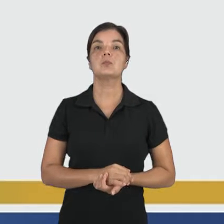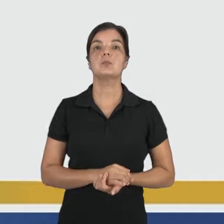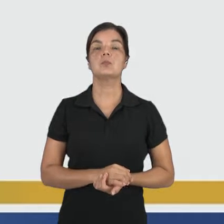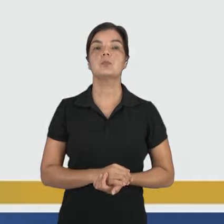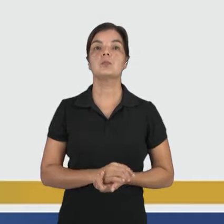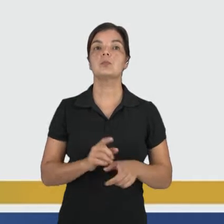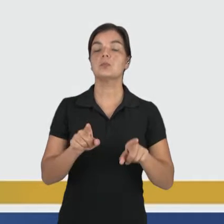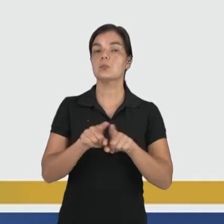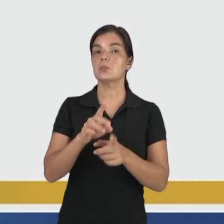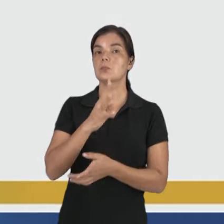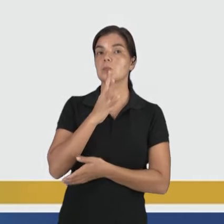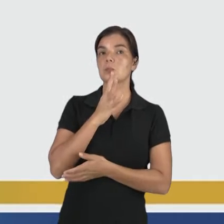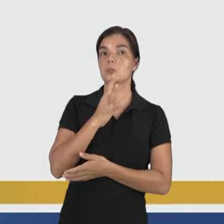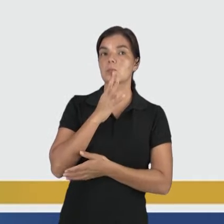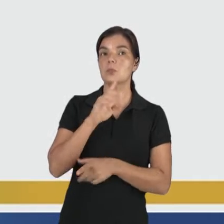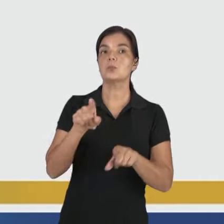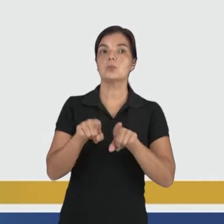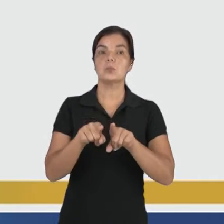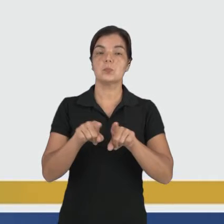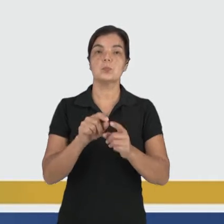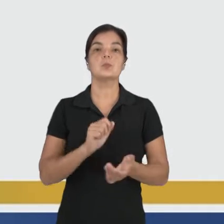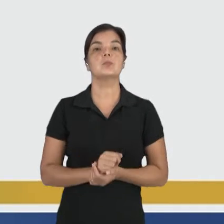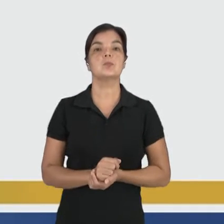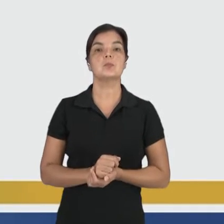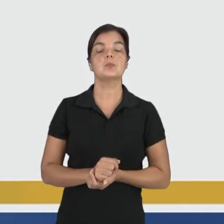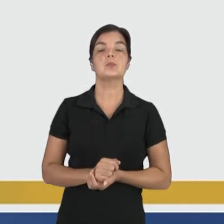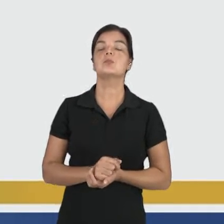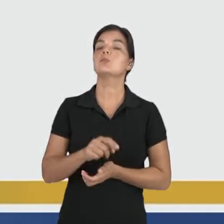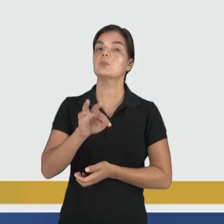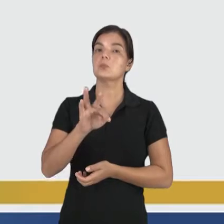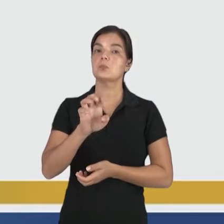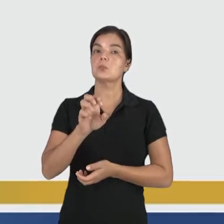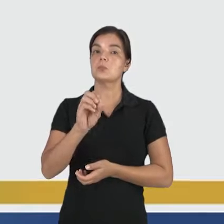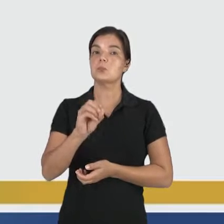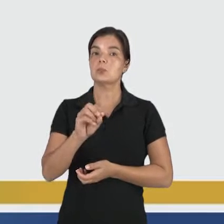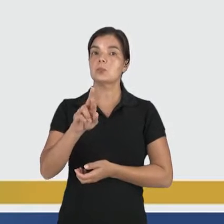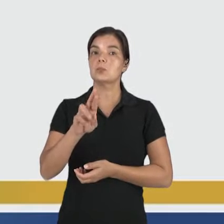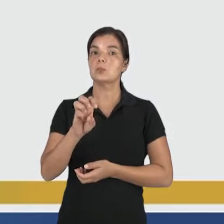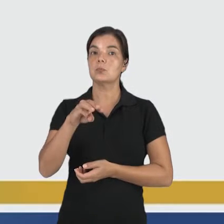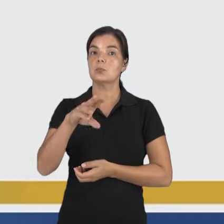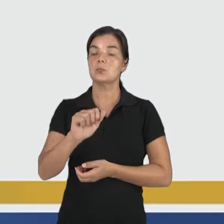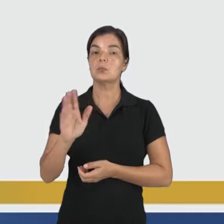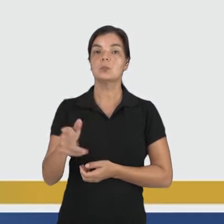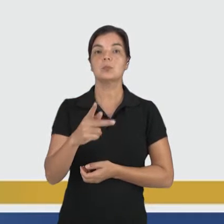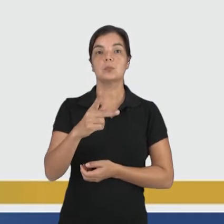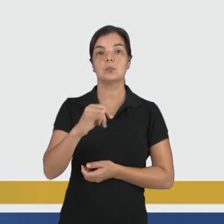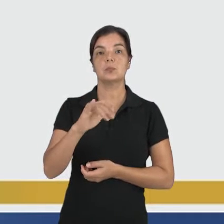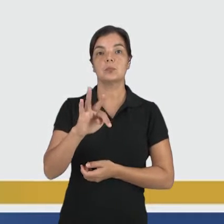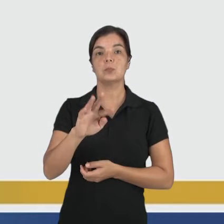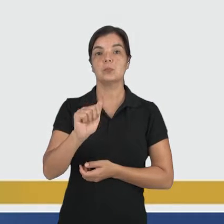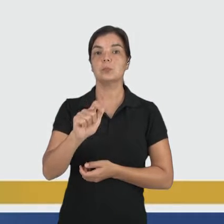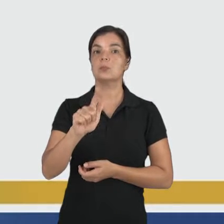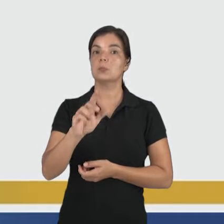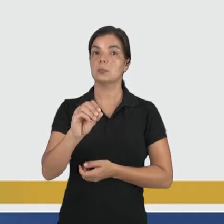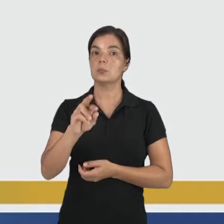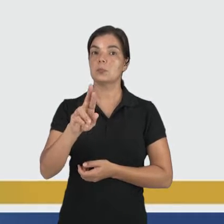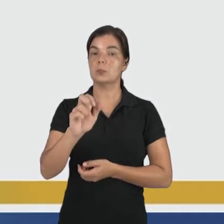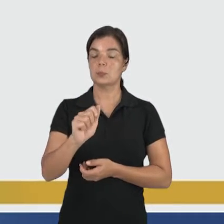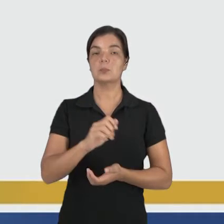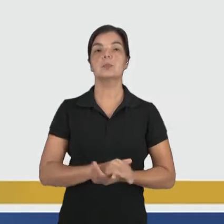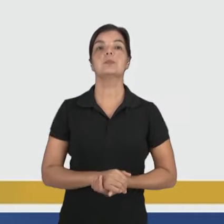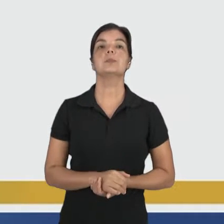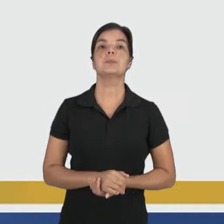os seus conhecimentos apurados sobre o teorema de Pitágoras, que nós vamos aplicar para encontrar a geratriz de um